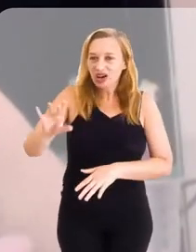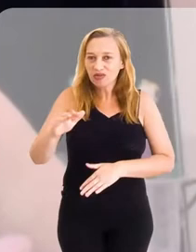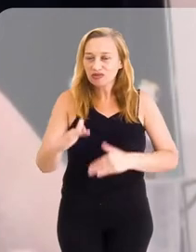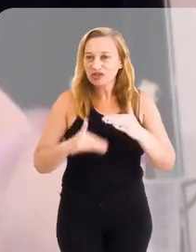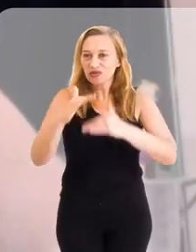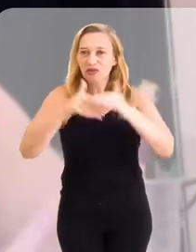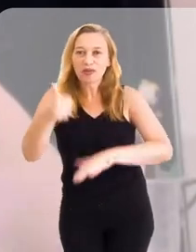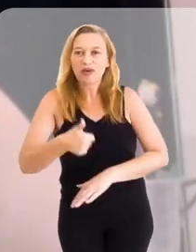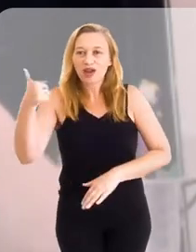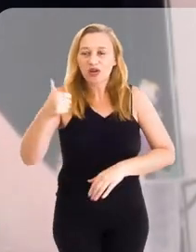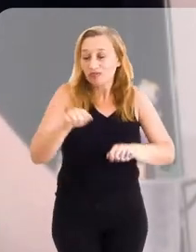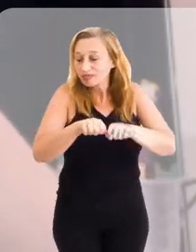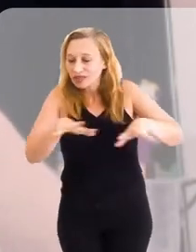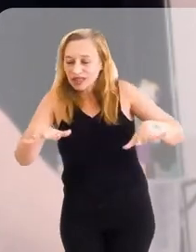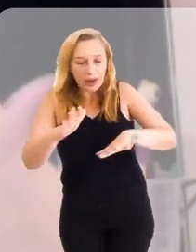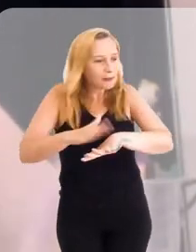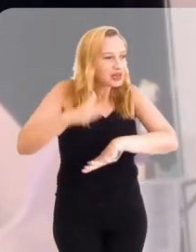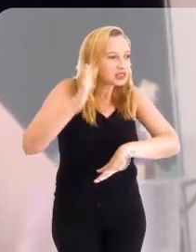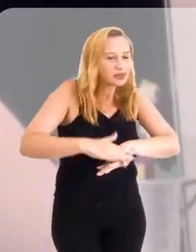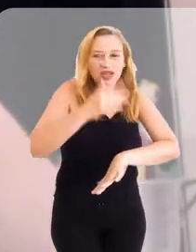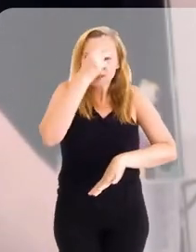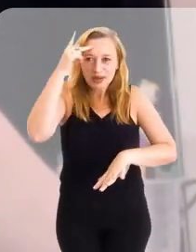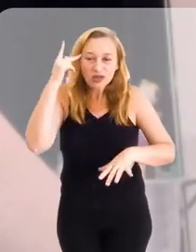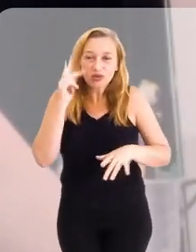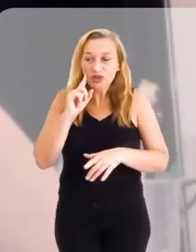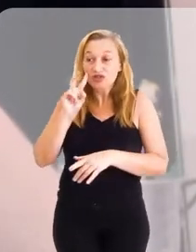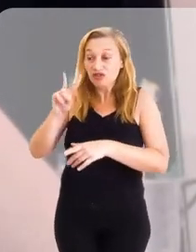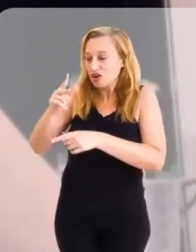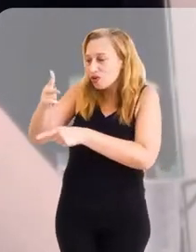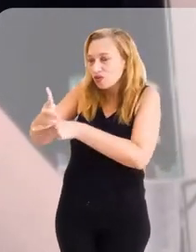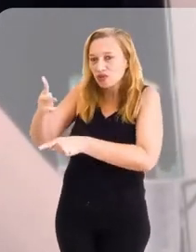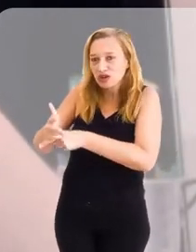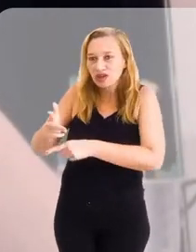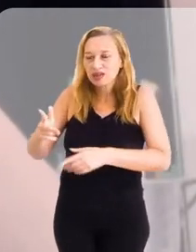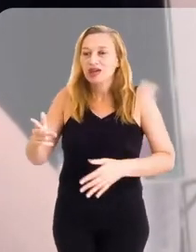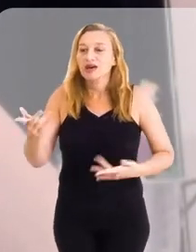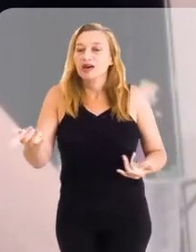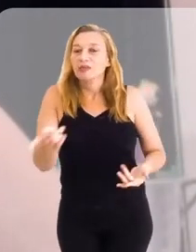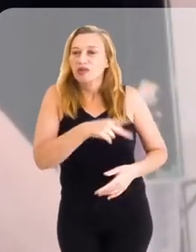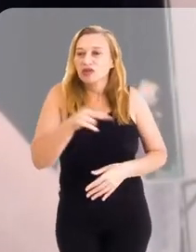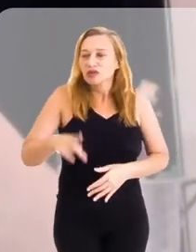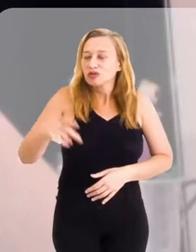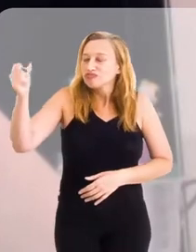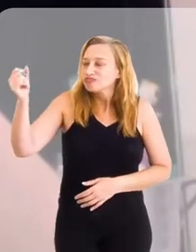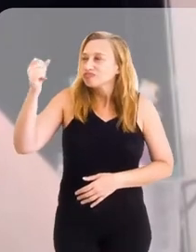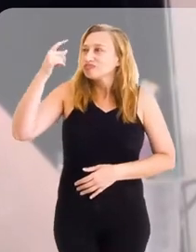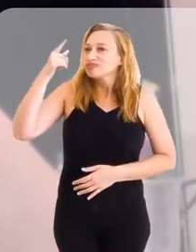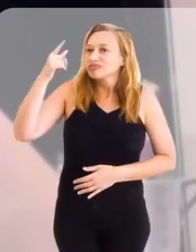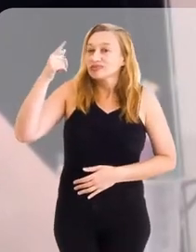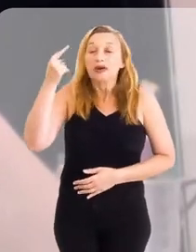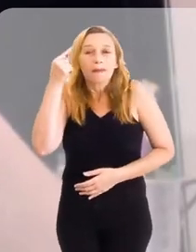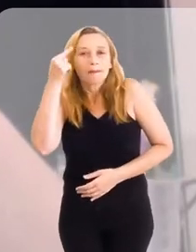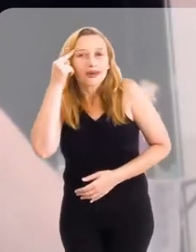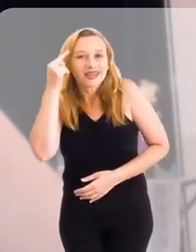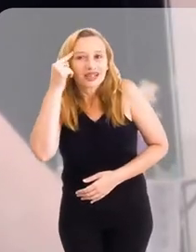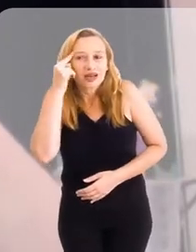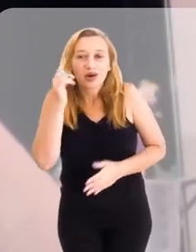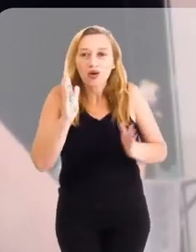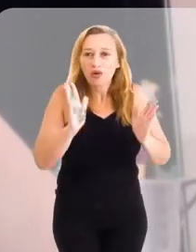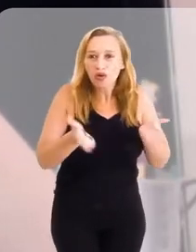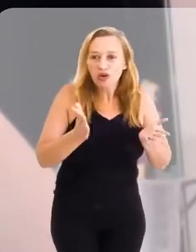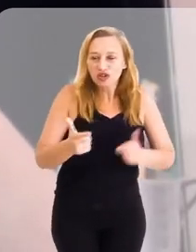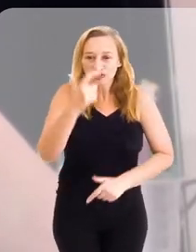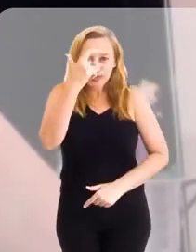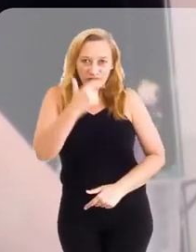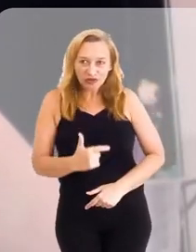melhor. Em tempos de pandemia, mais e mais pessoas recorrem aos vídeos da professora como inspiração e fonte de